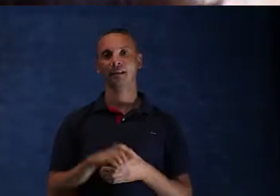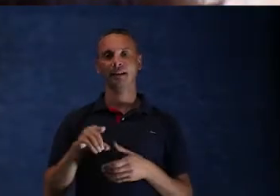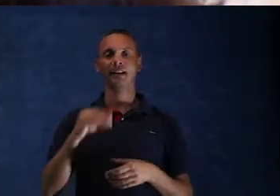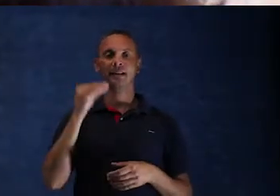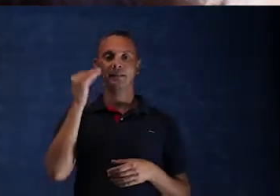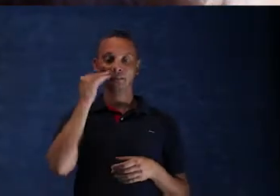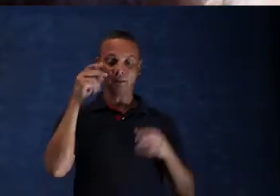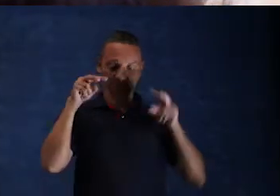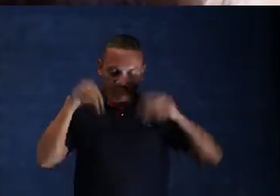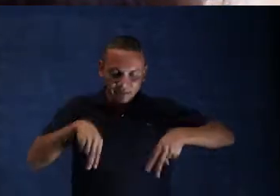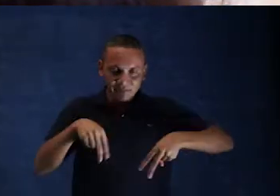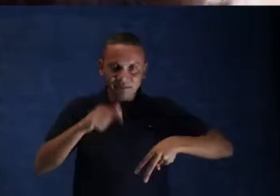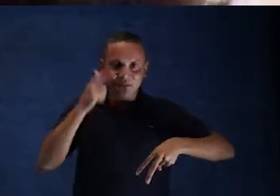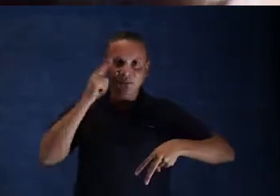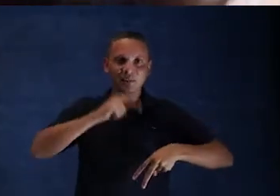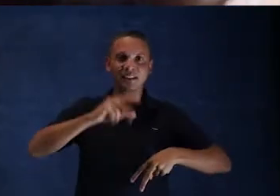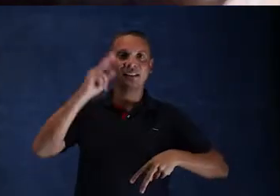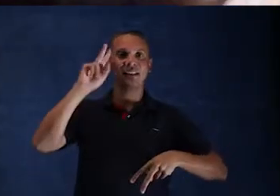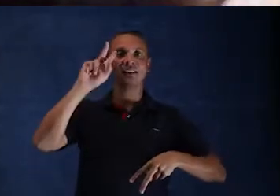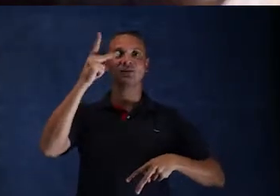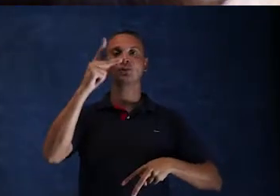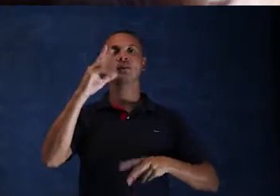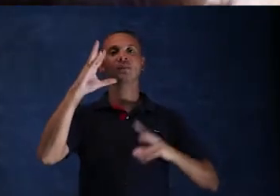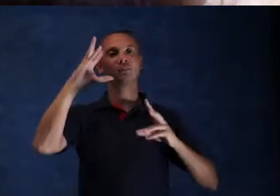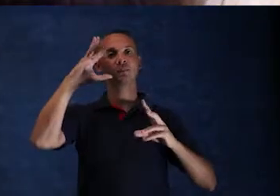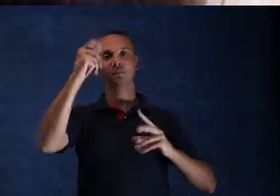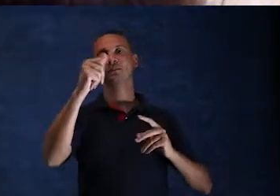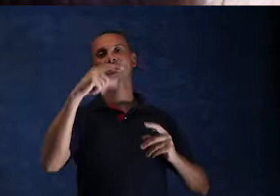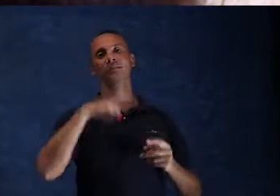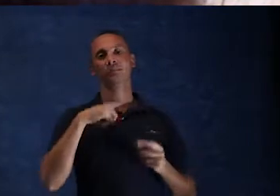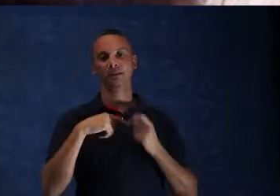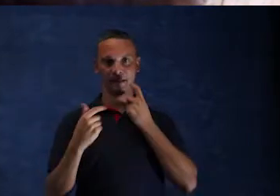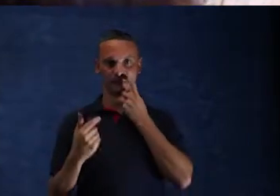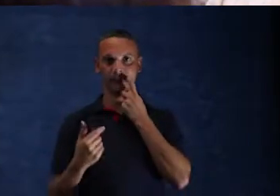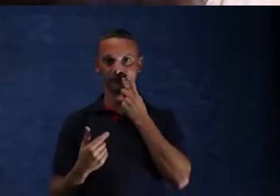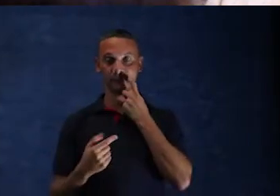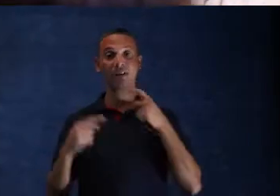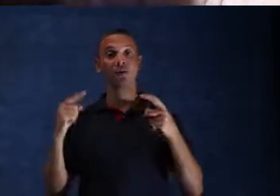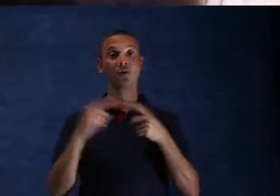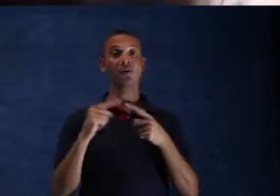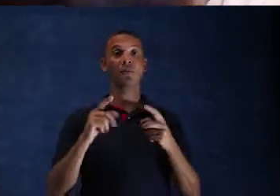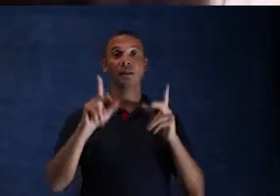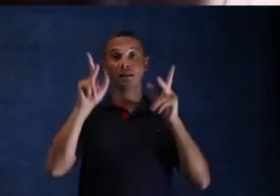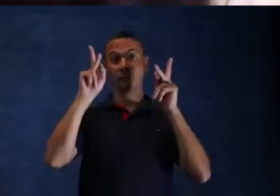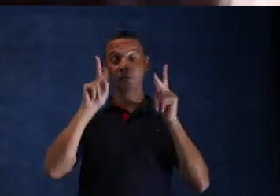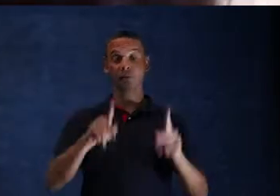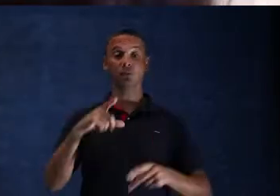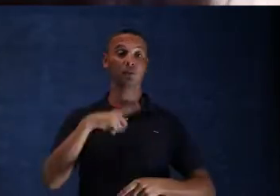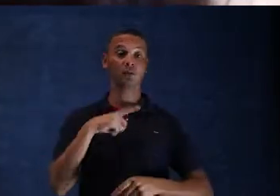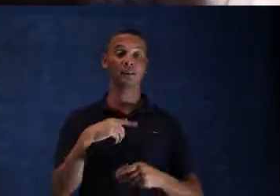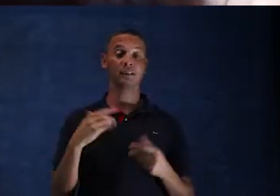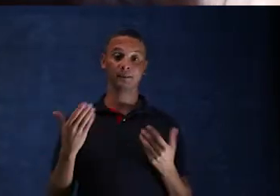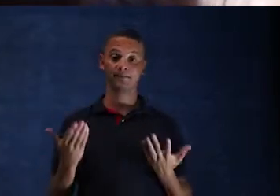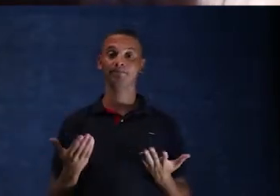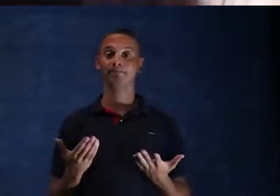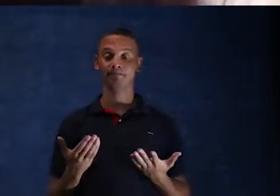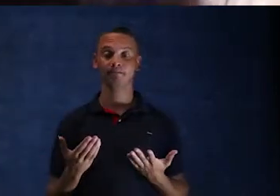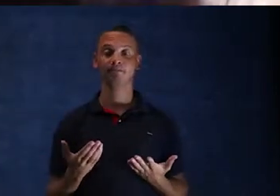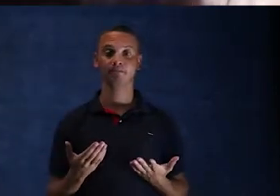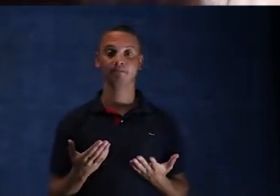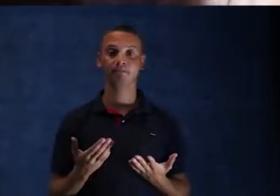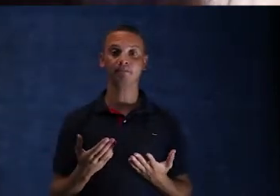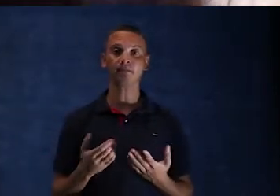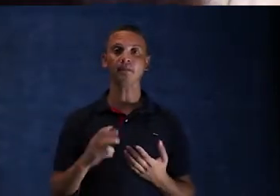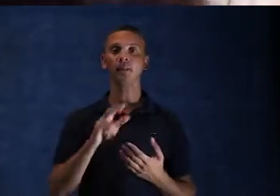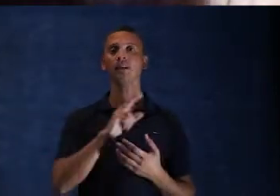para isso. Então, existe essa falha. A própria humanidade dele. Né? Isso, né? Assim,